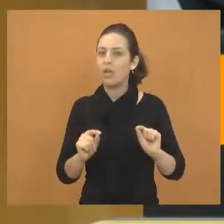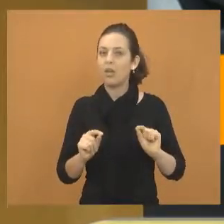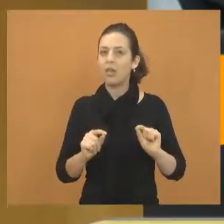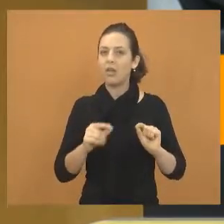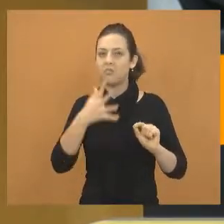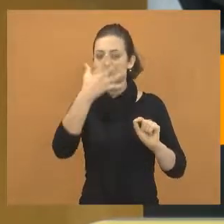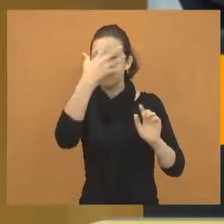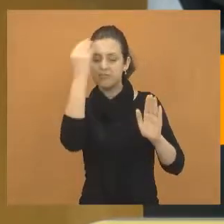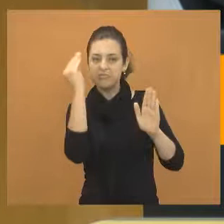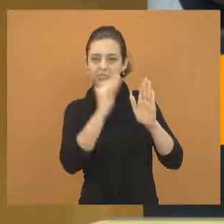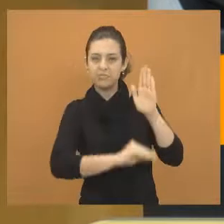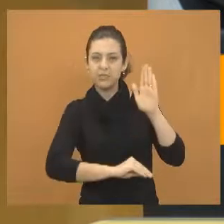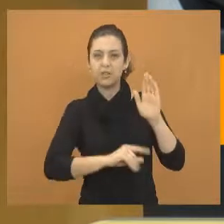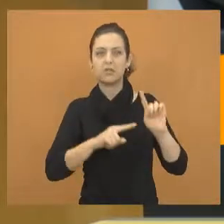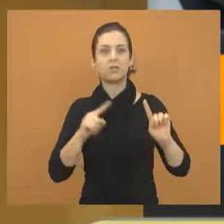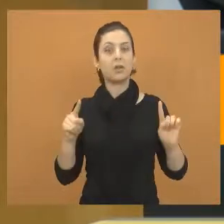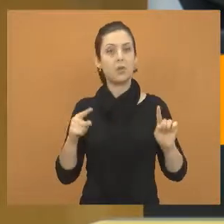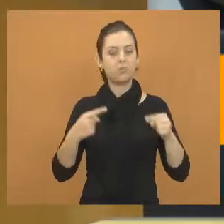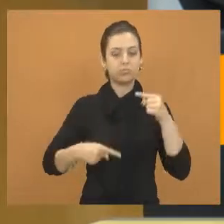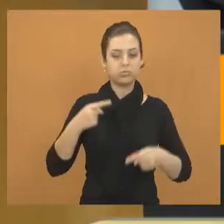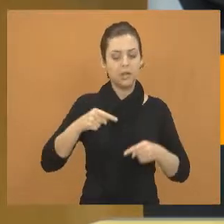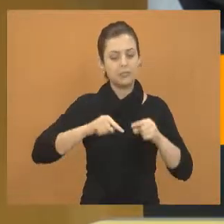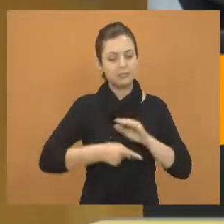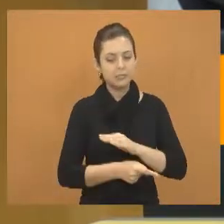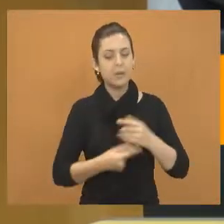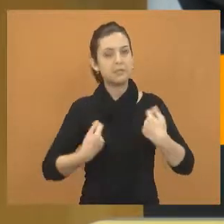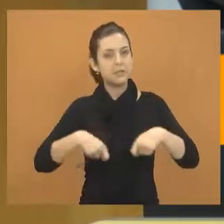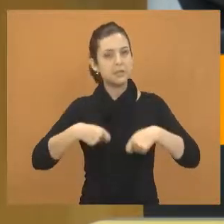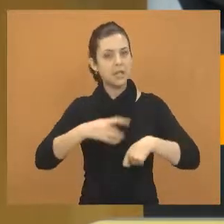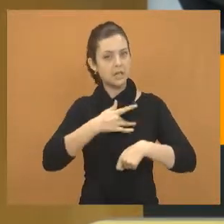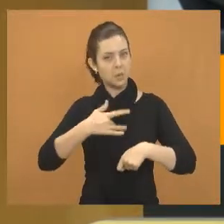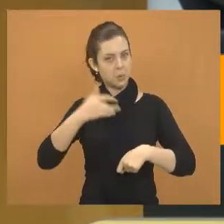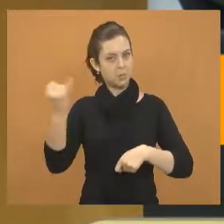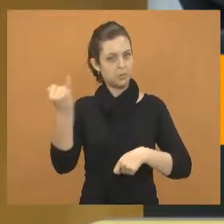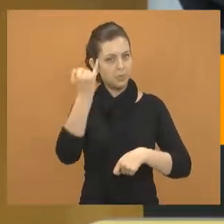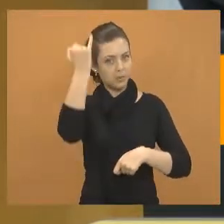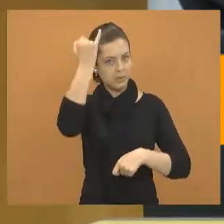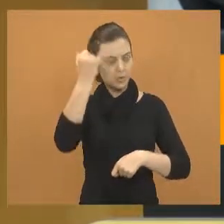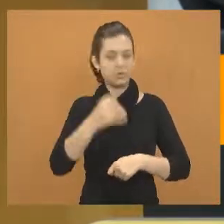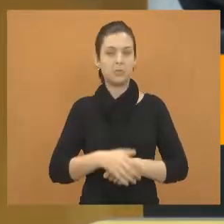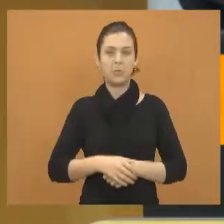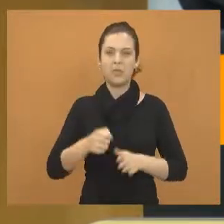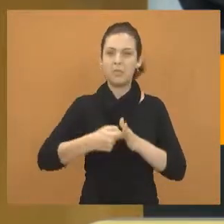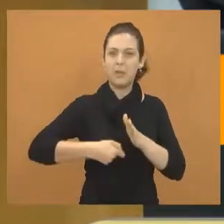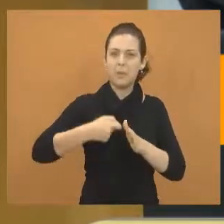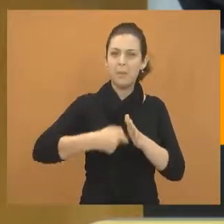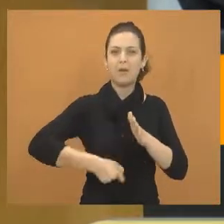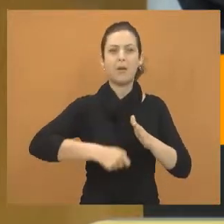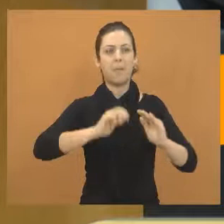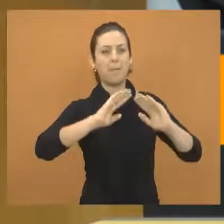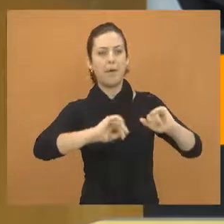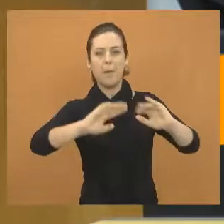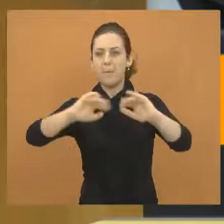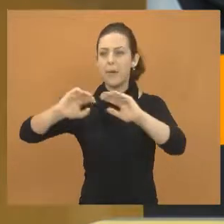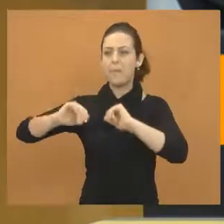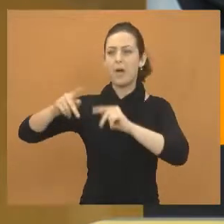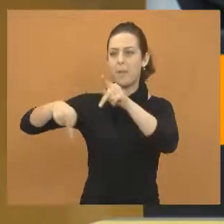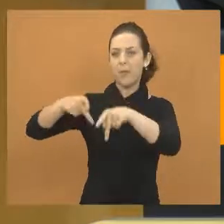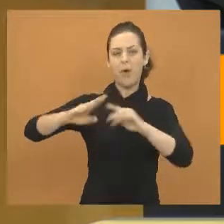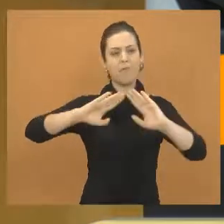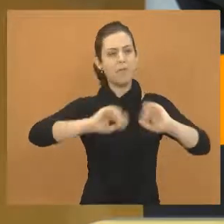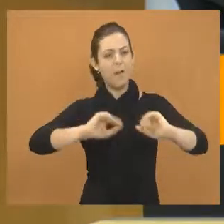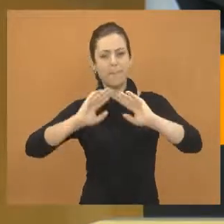que aprofundar nessas discussões, porque a saúde é importante e a cobrança é muito grande, dos moradores